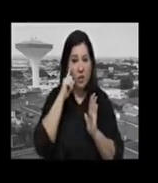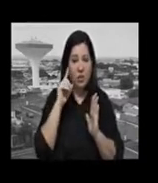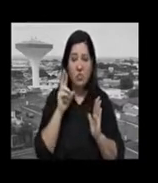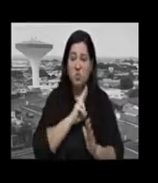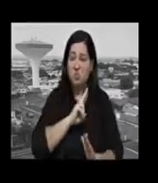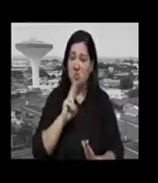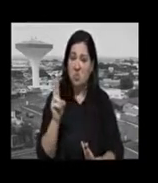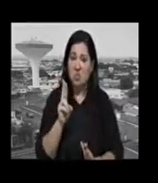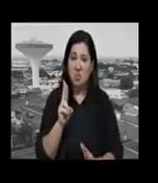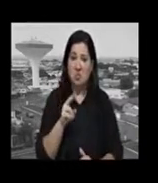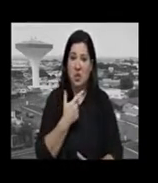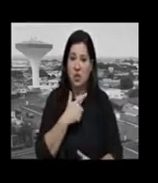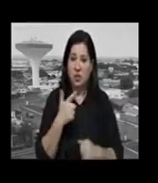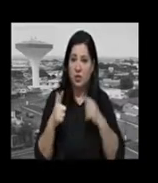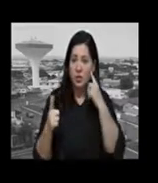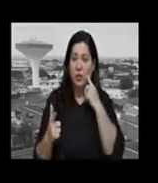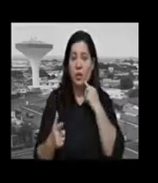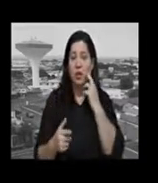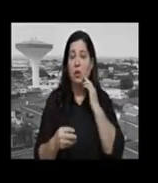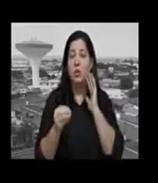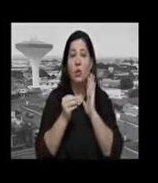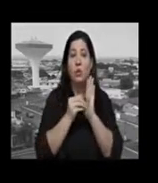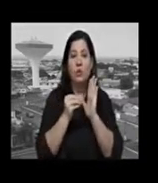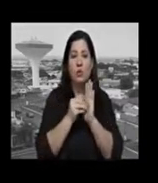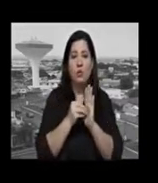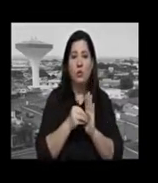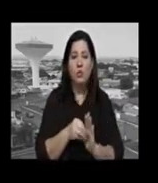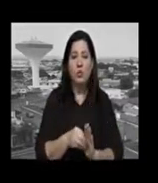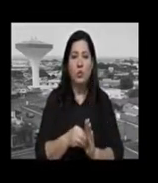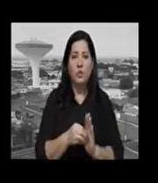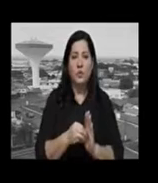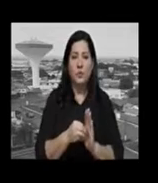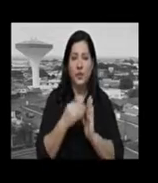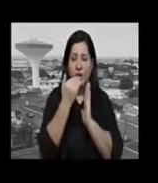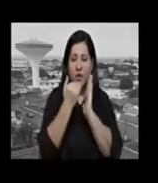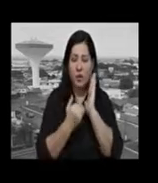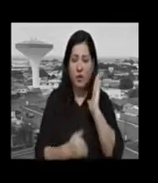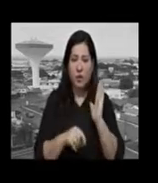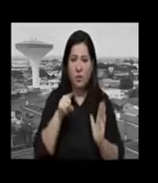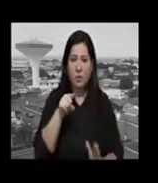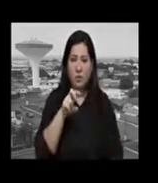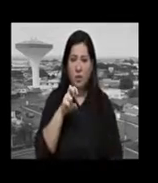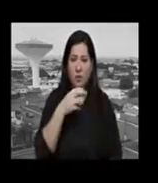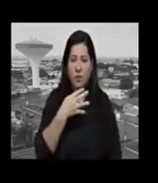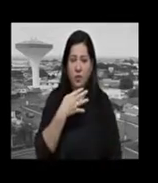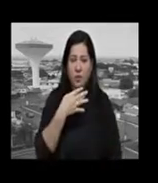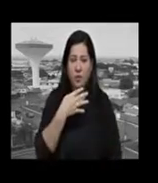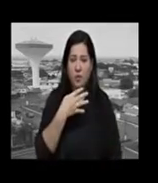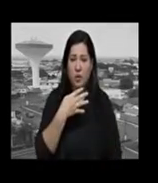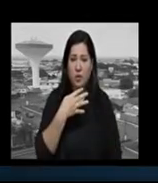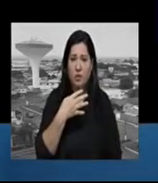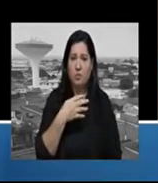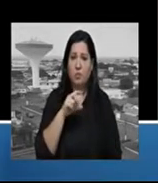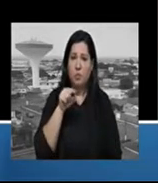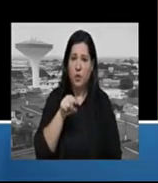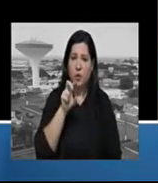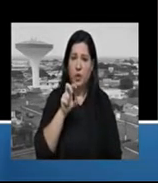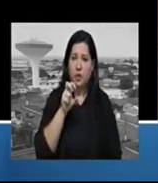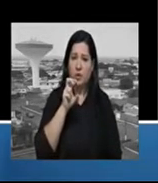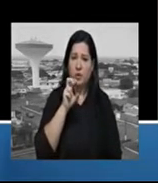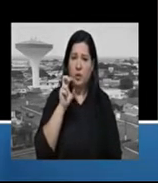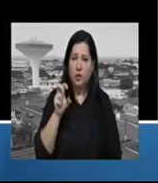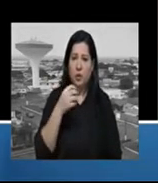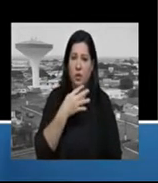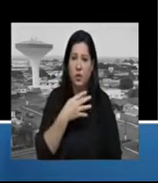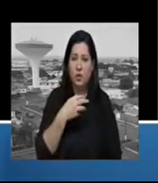nomeada é o último Diário Oficial que saíram nomeação aí foi um 1554 de 31 de agosto e tem